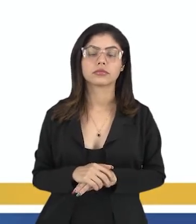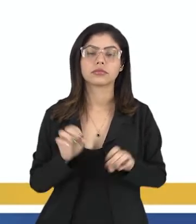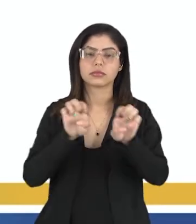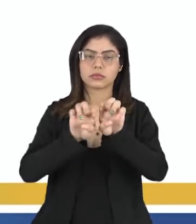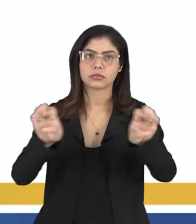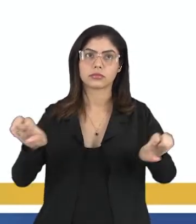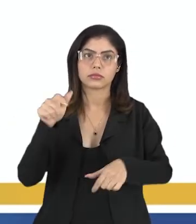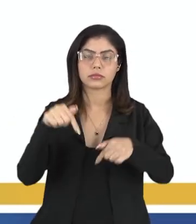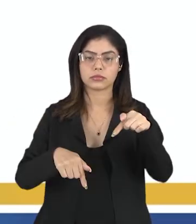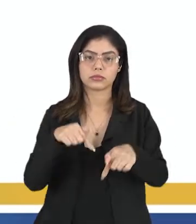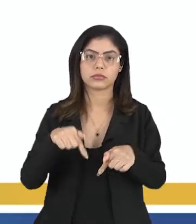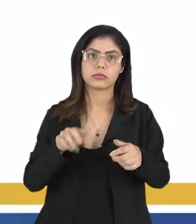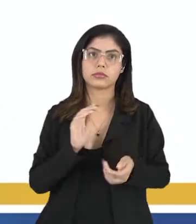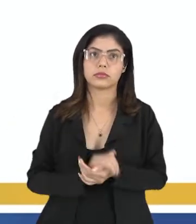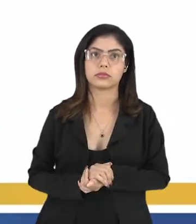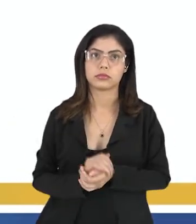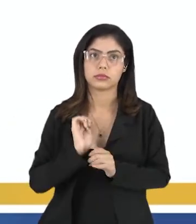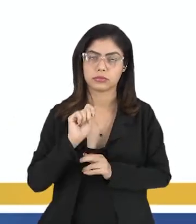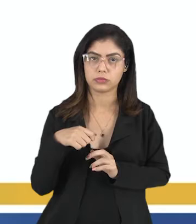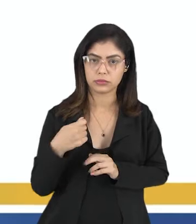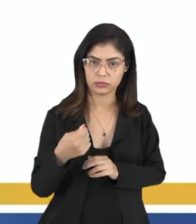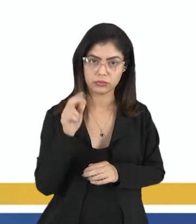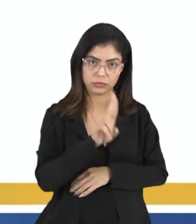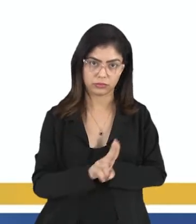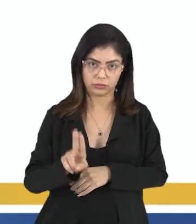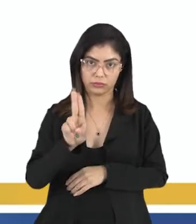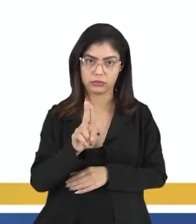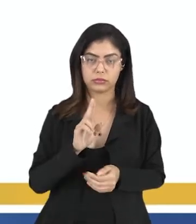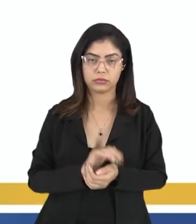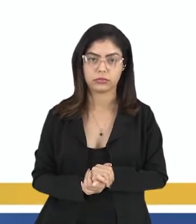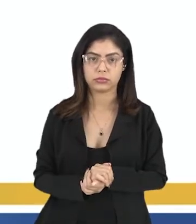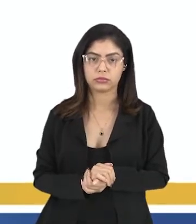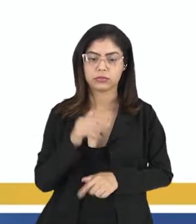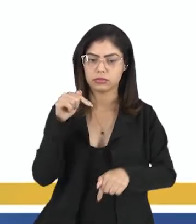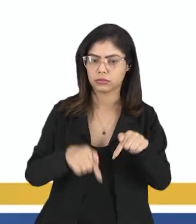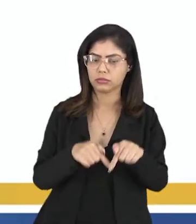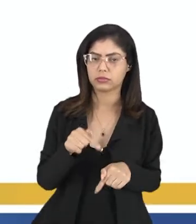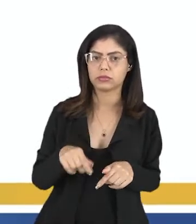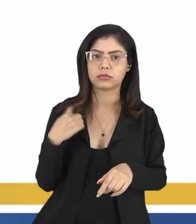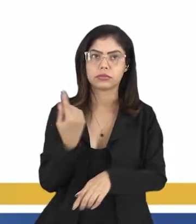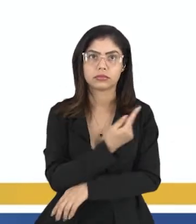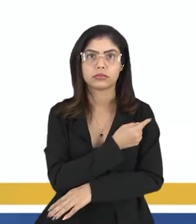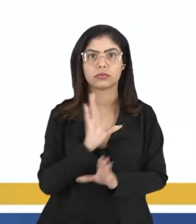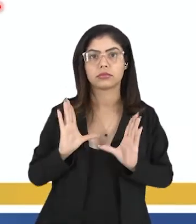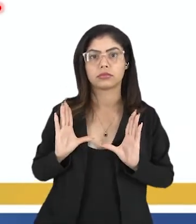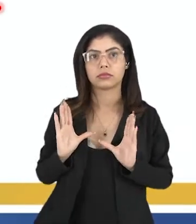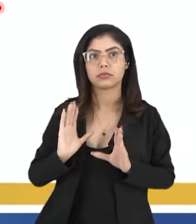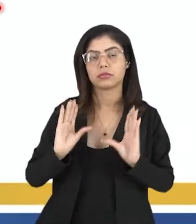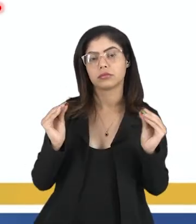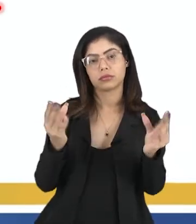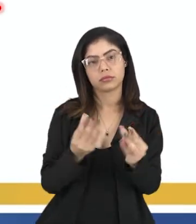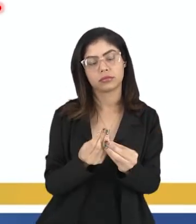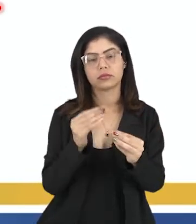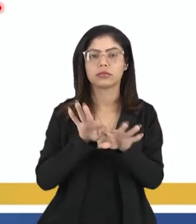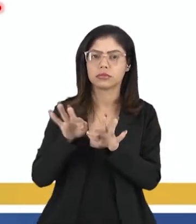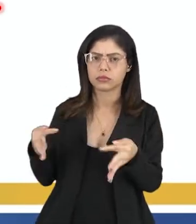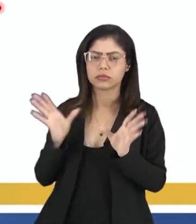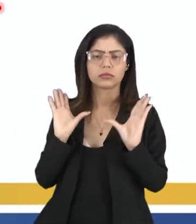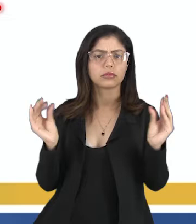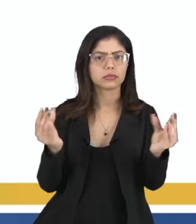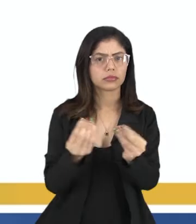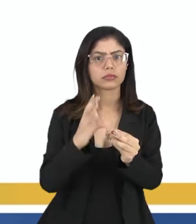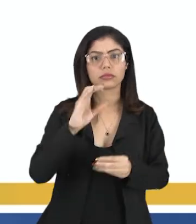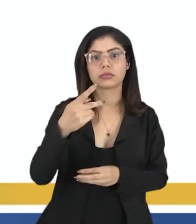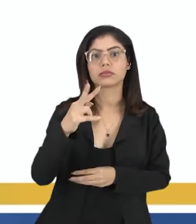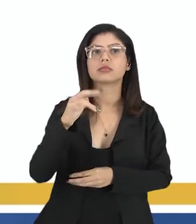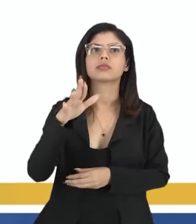a equação química é uma simbologia utilizada na química para a gente identificar substâncias simples, substâncias